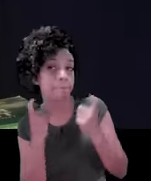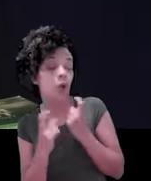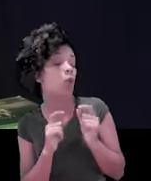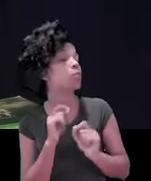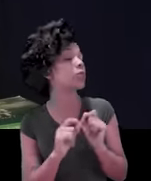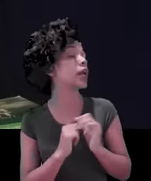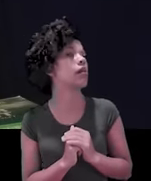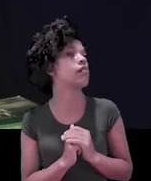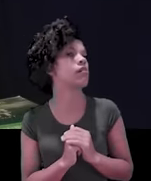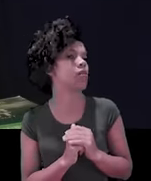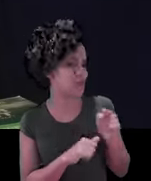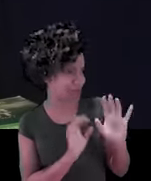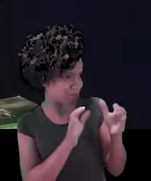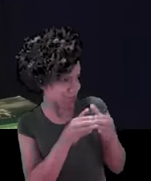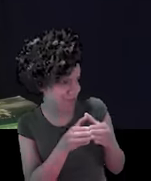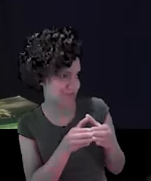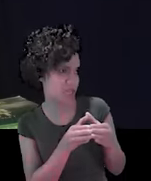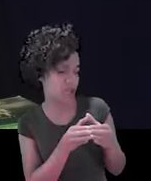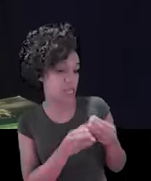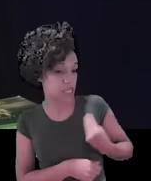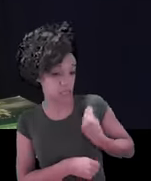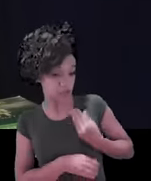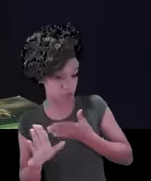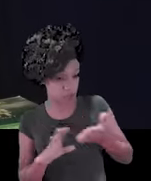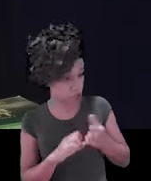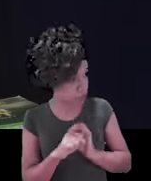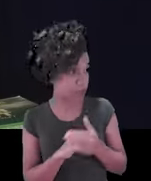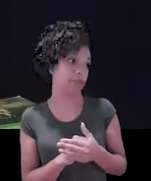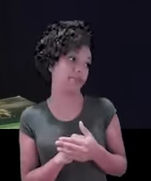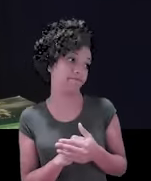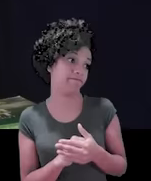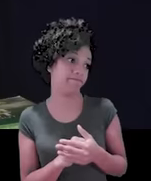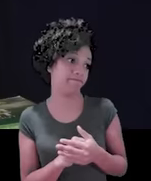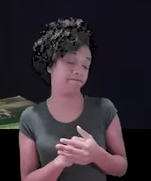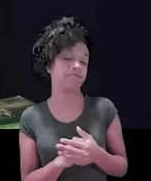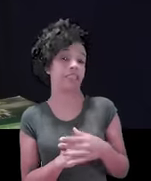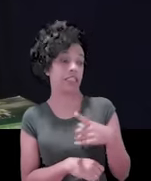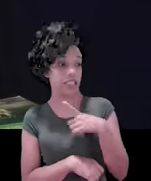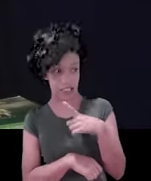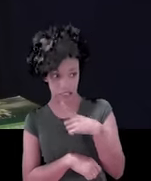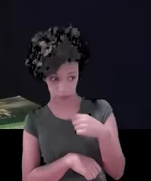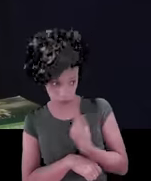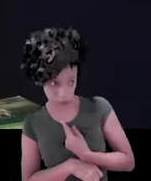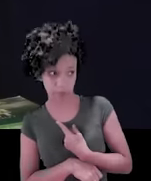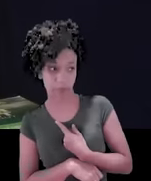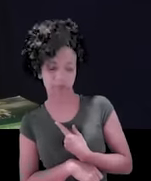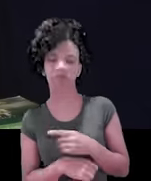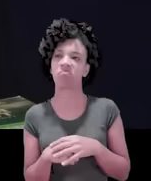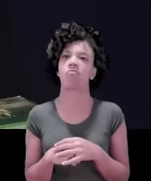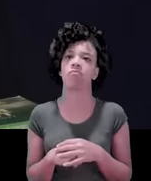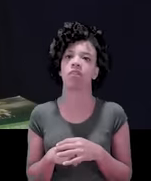me preocupar ainda mais com essa geração que passou para academia e a gente vai ter